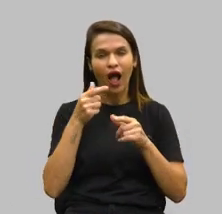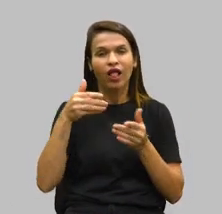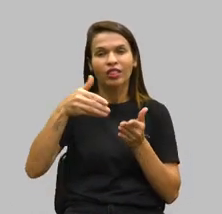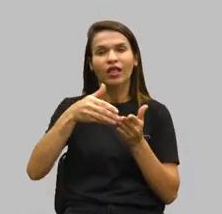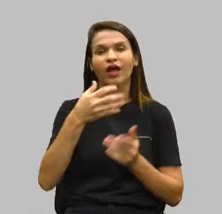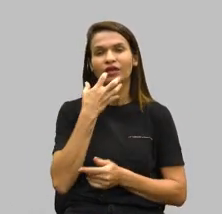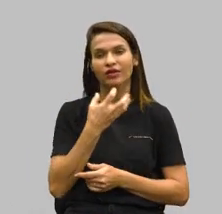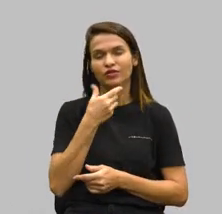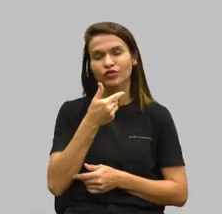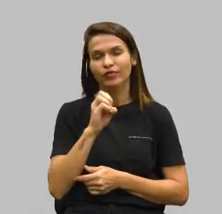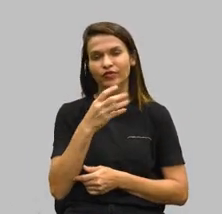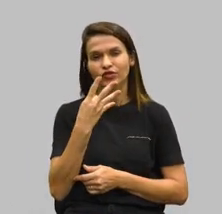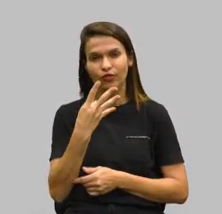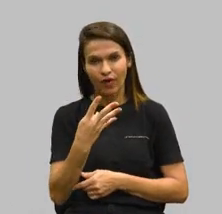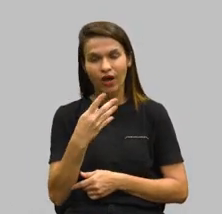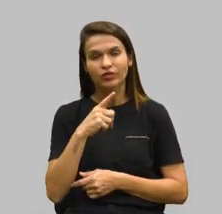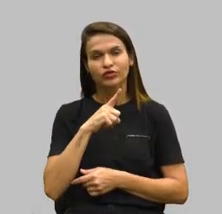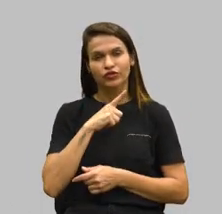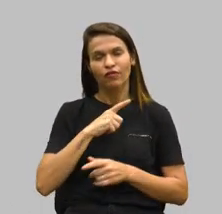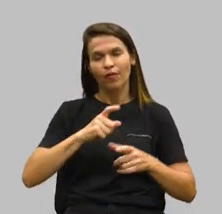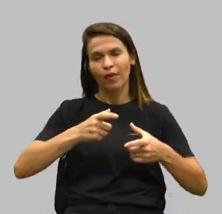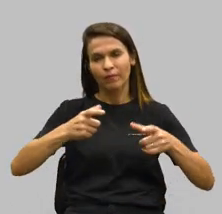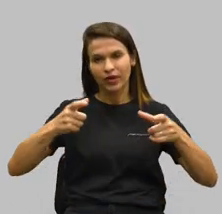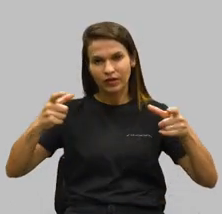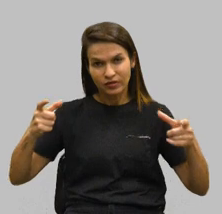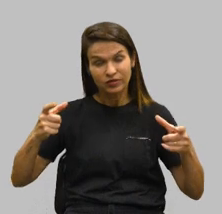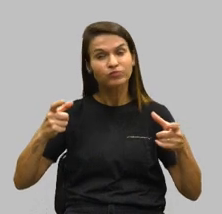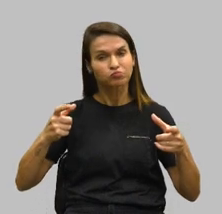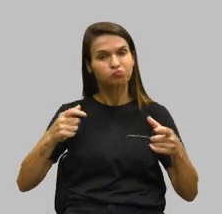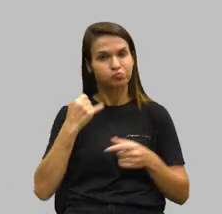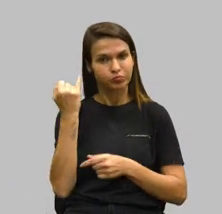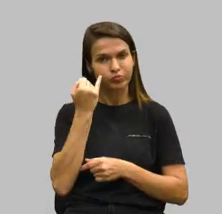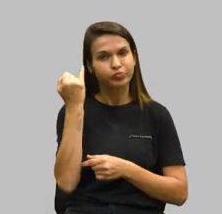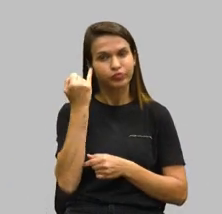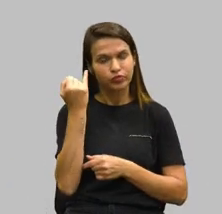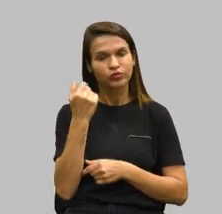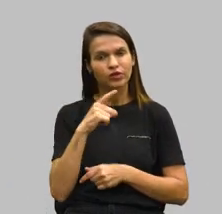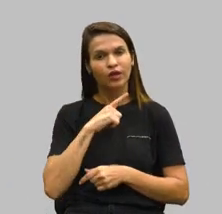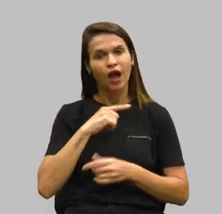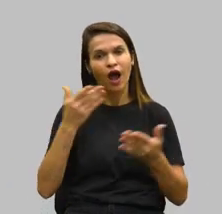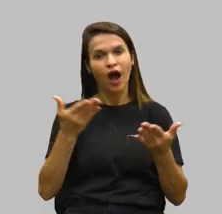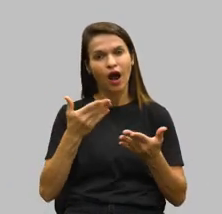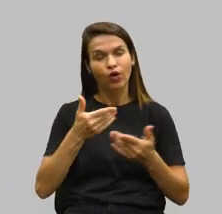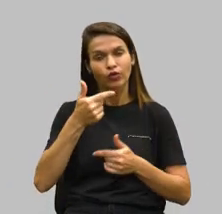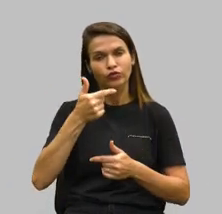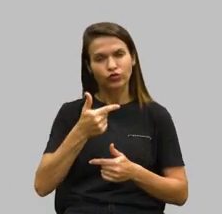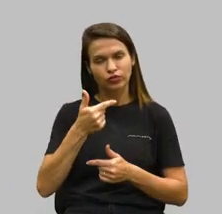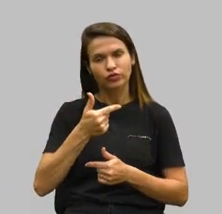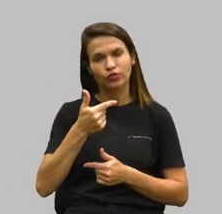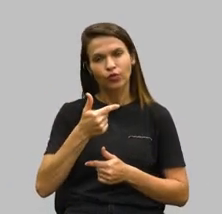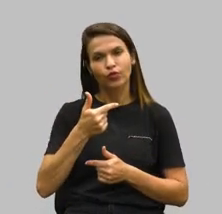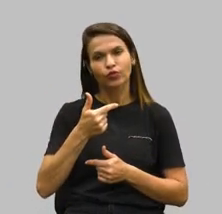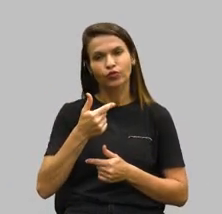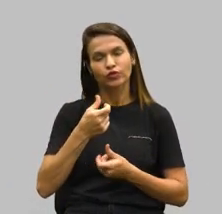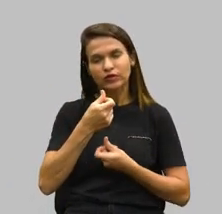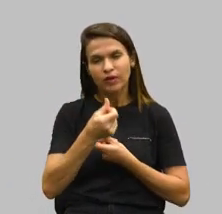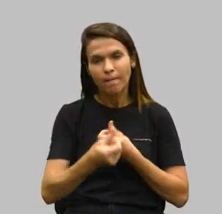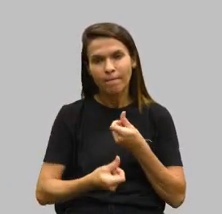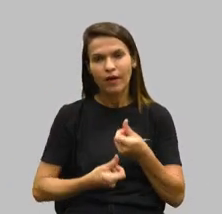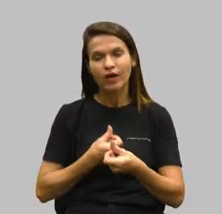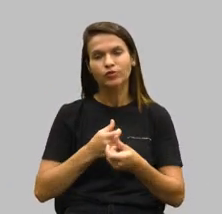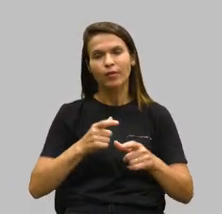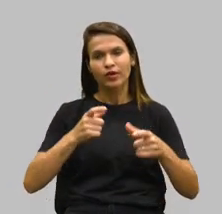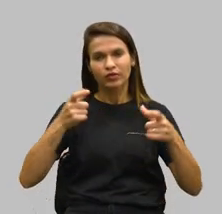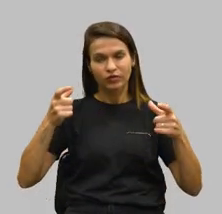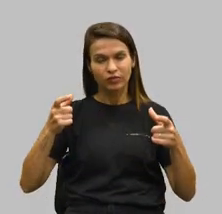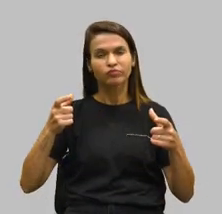2024 então tivemos uma ampliação significativa estamos tendo agora no segundo ciclo uma uma expansão